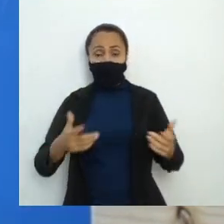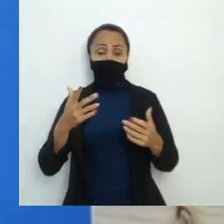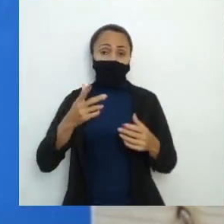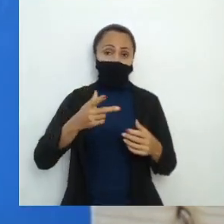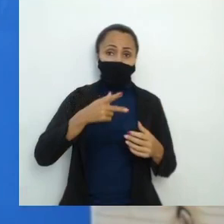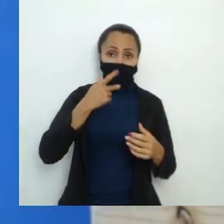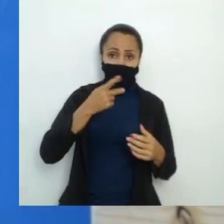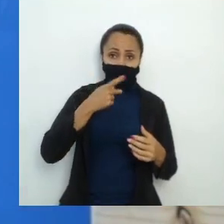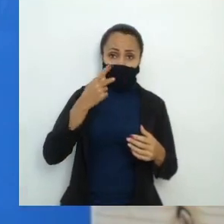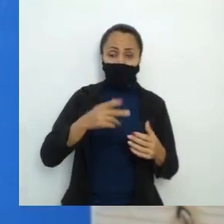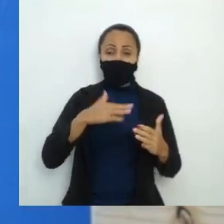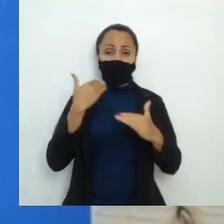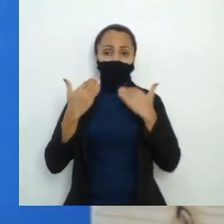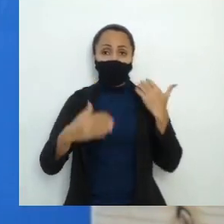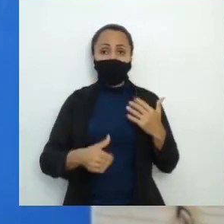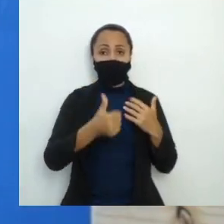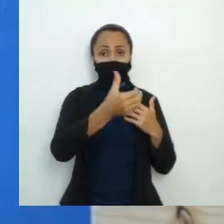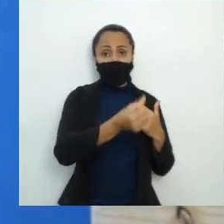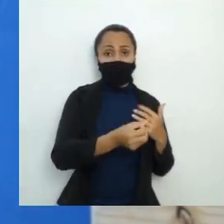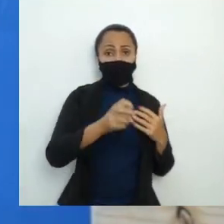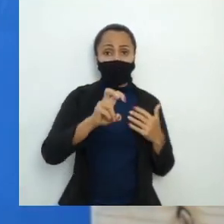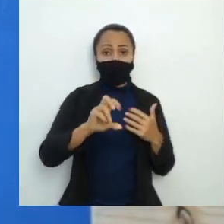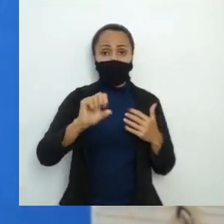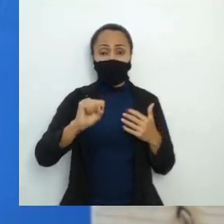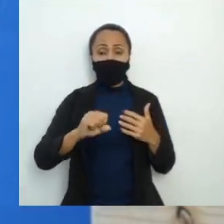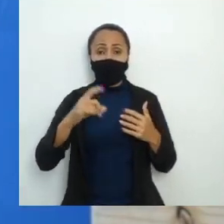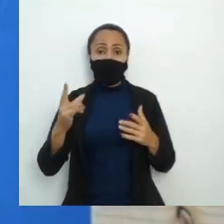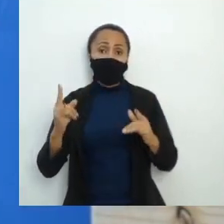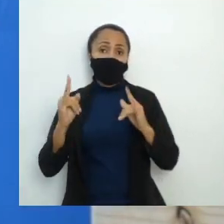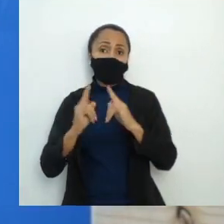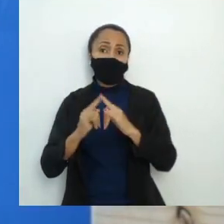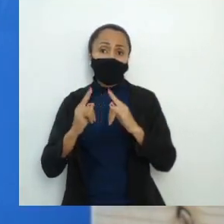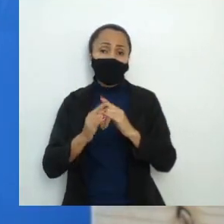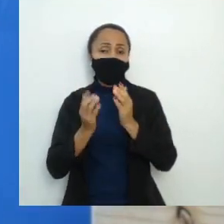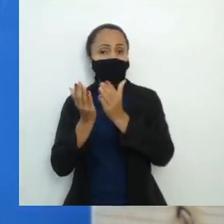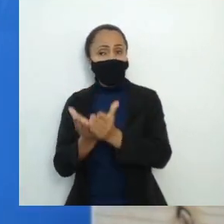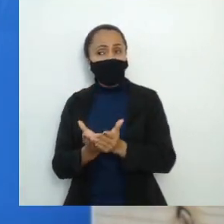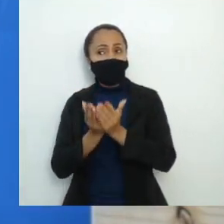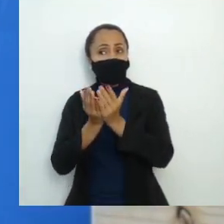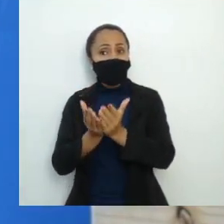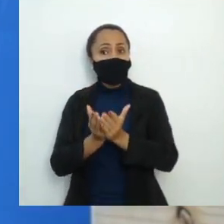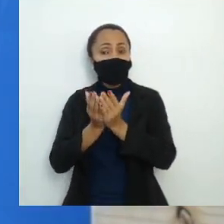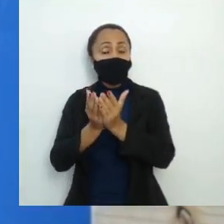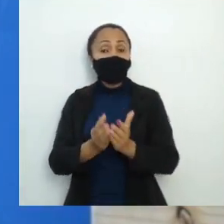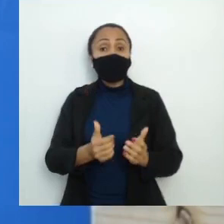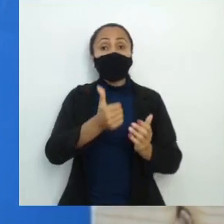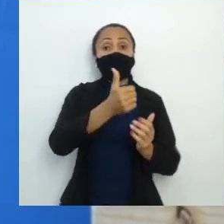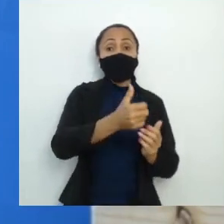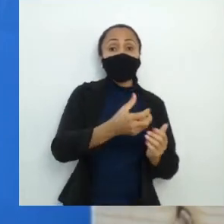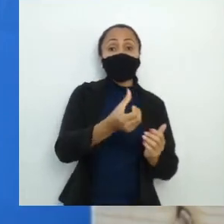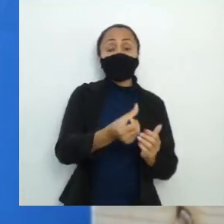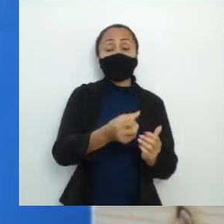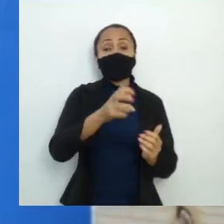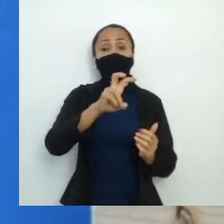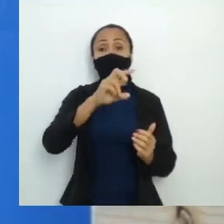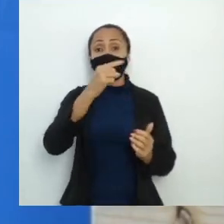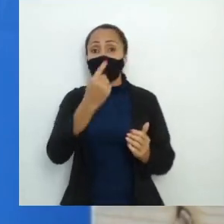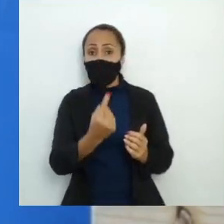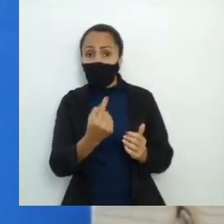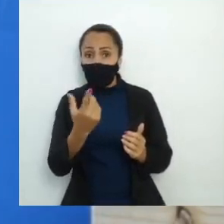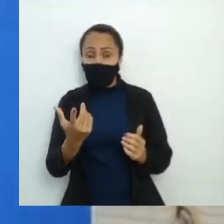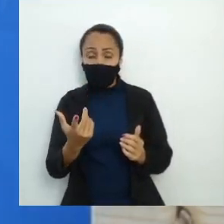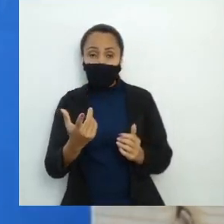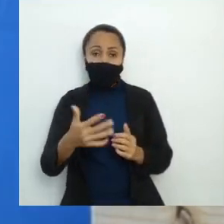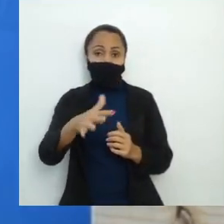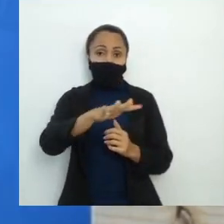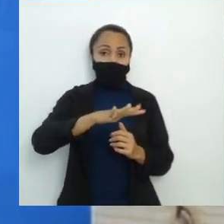de 1658, é que ele vai instituir os atos de navegação, 1651. Esses atos de navegação darão